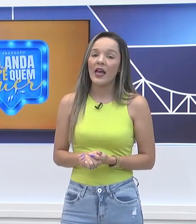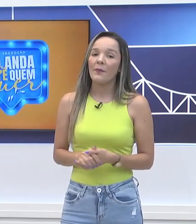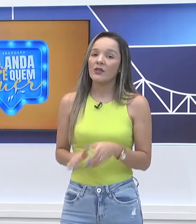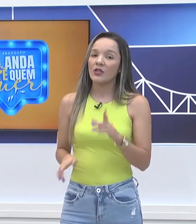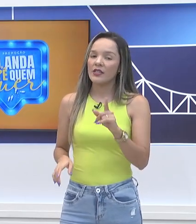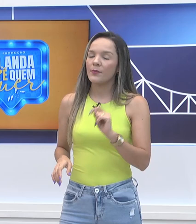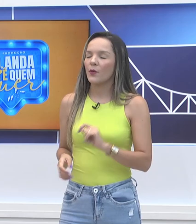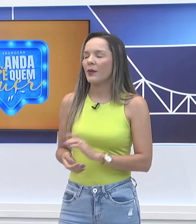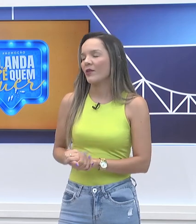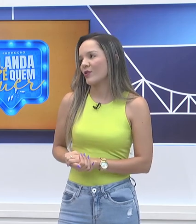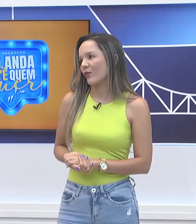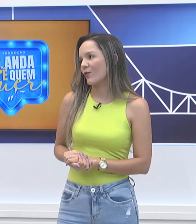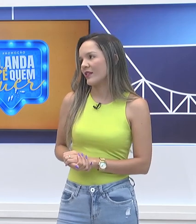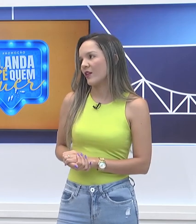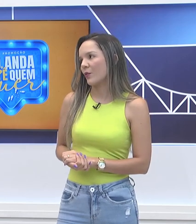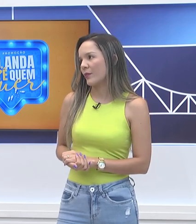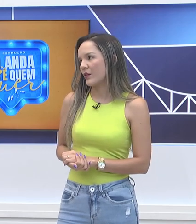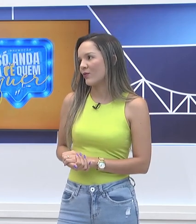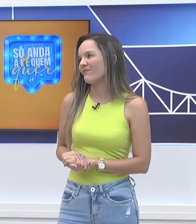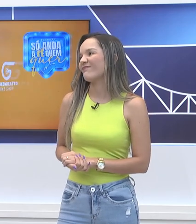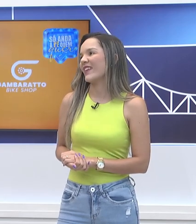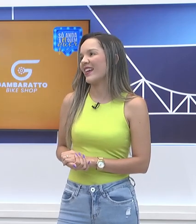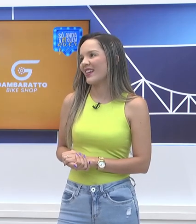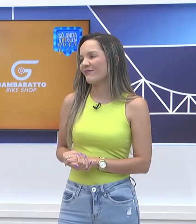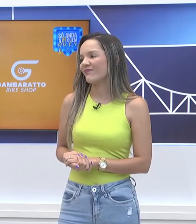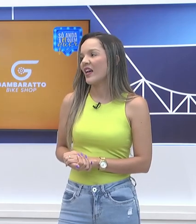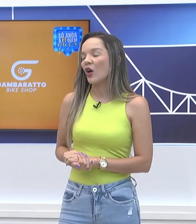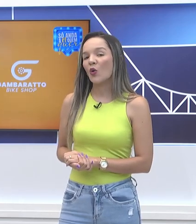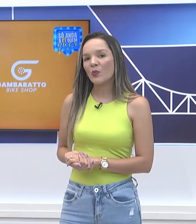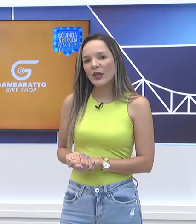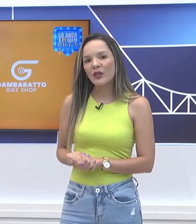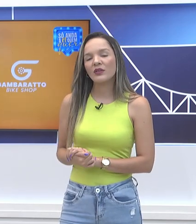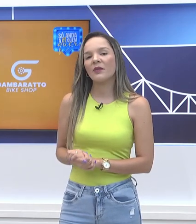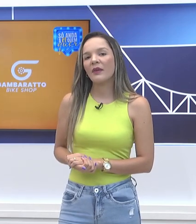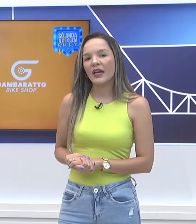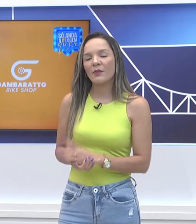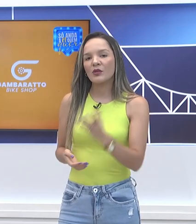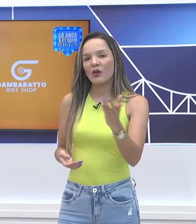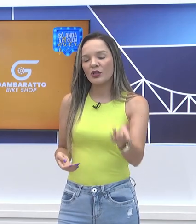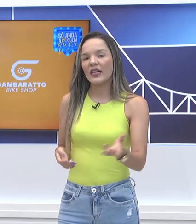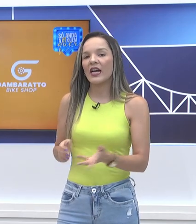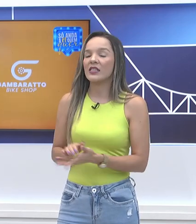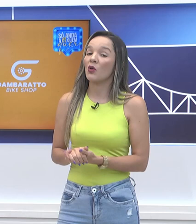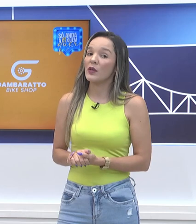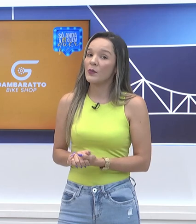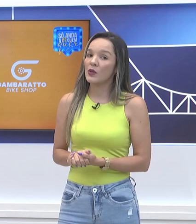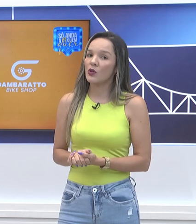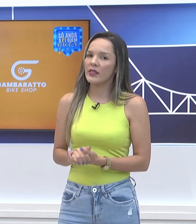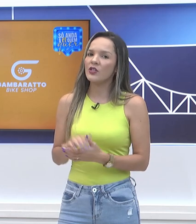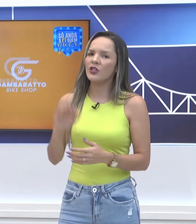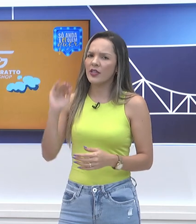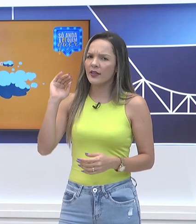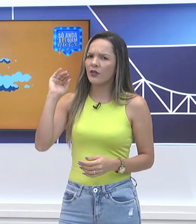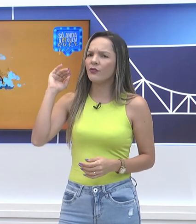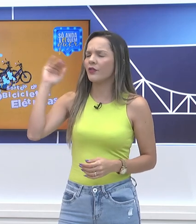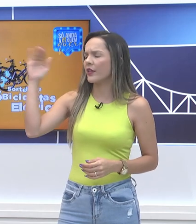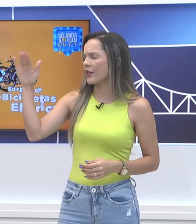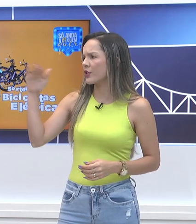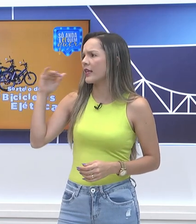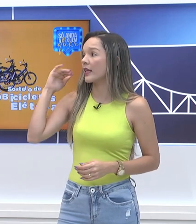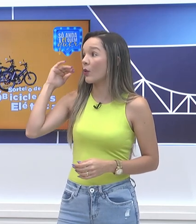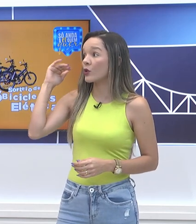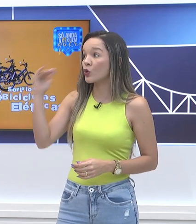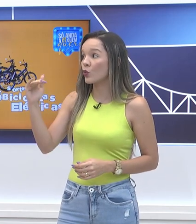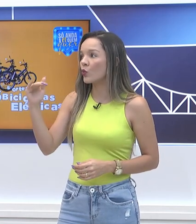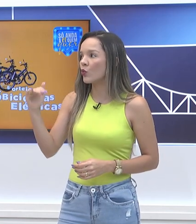aqui. Mas acho que esse problema não é só com você não, meu amigo. É, né? É. Também acho. Comigo também, o pessoal de casa, algumas pessoas. Tem gente que tá no